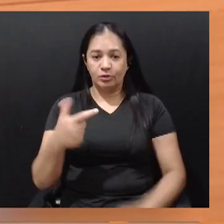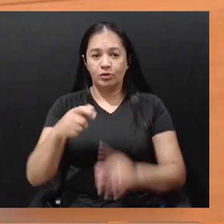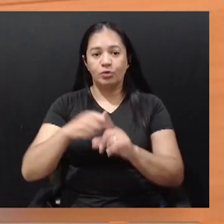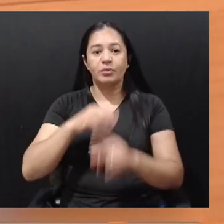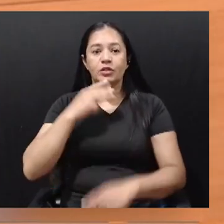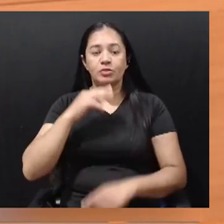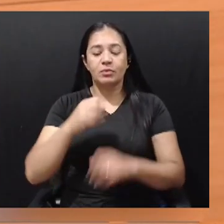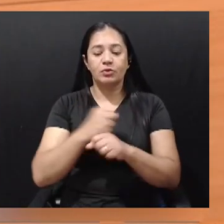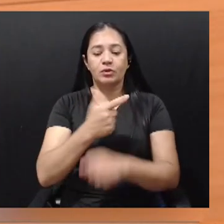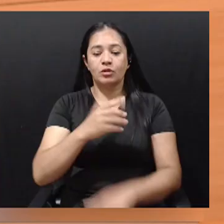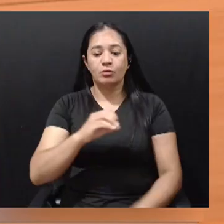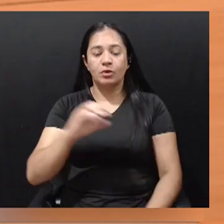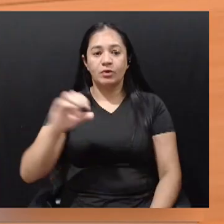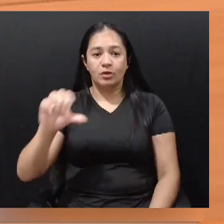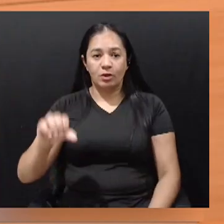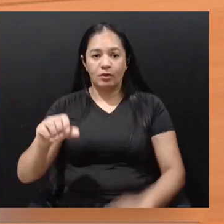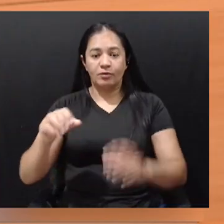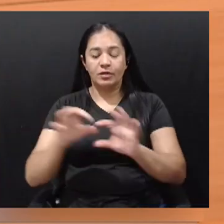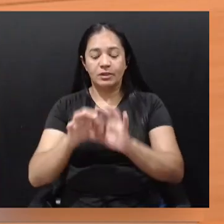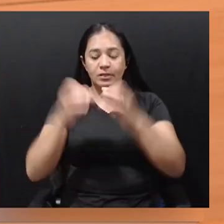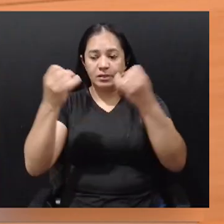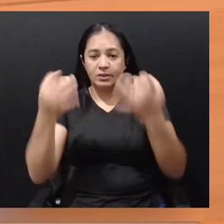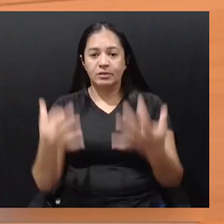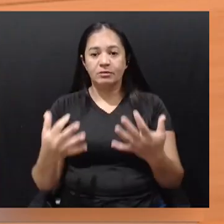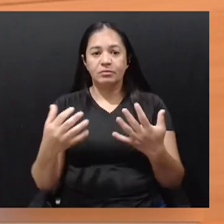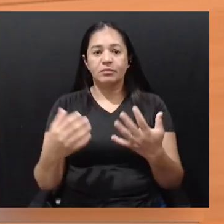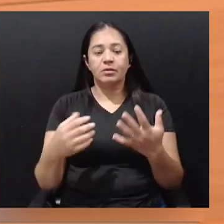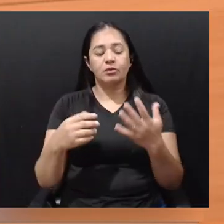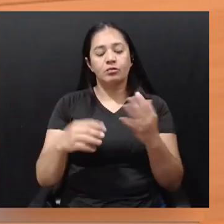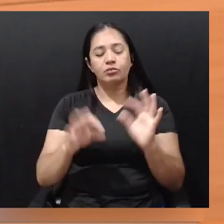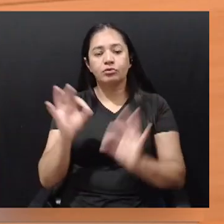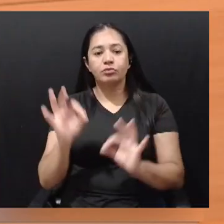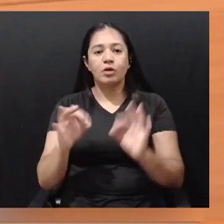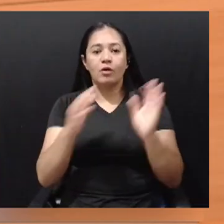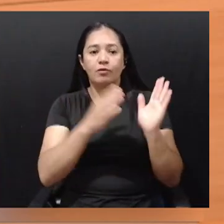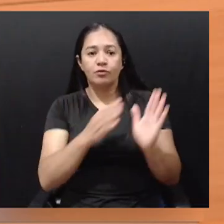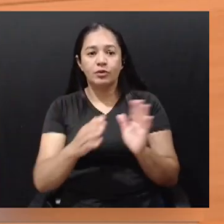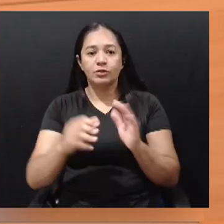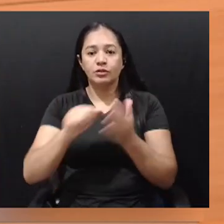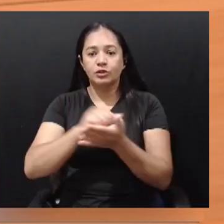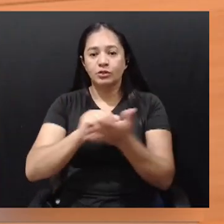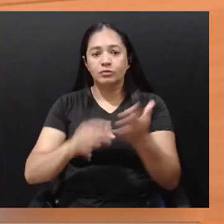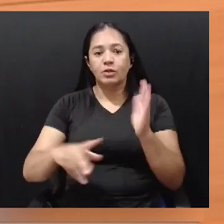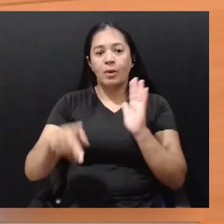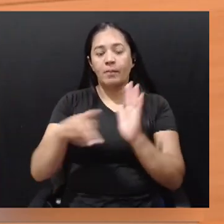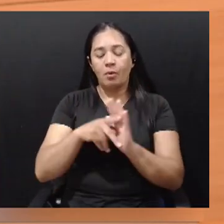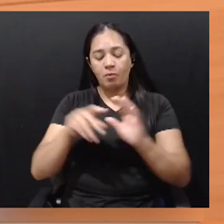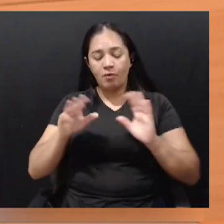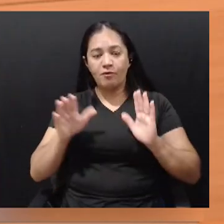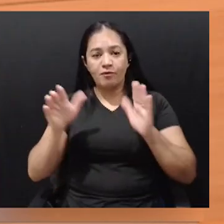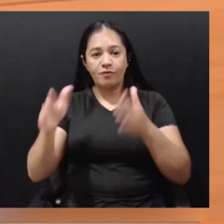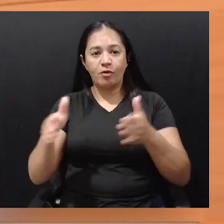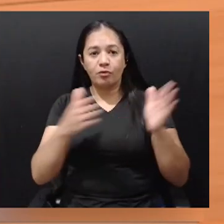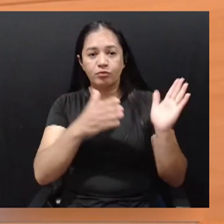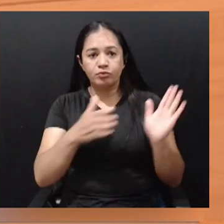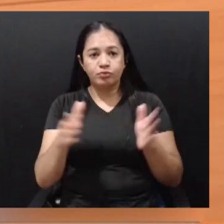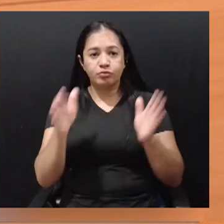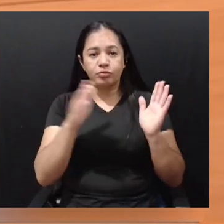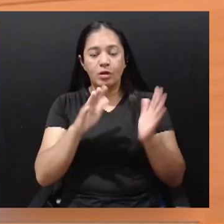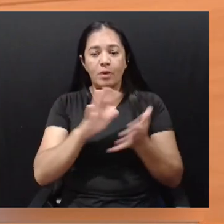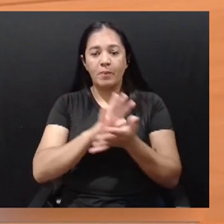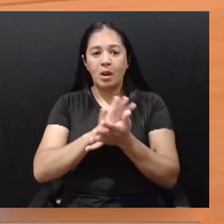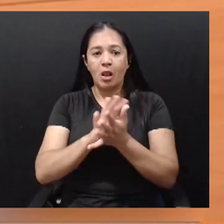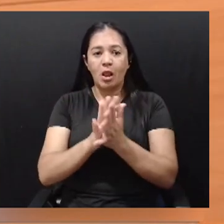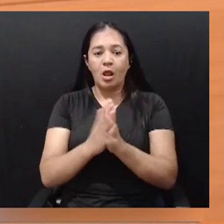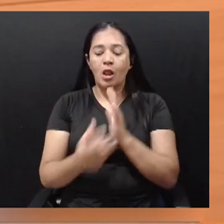sobre a instalação e reinstalação e funcionamento de atividades dedicadas à operação de desmanche, compra e venda de sucatas